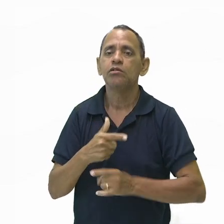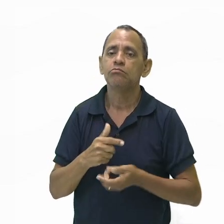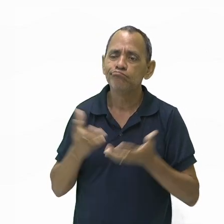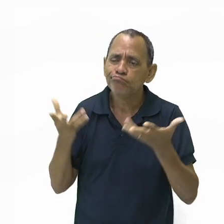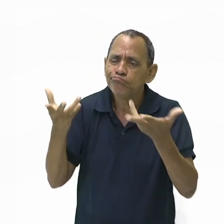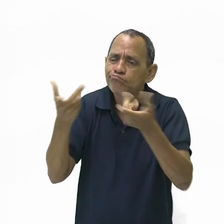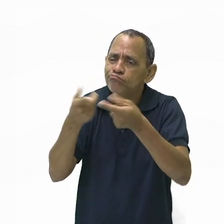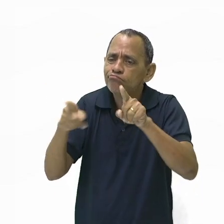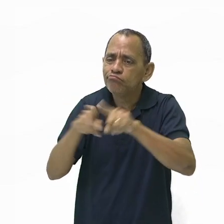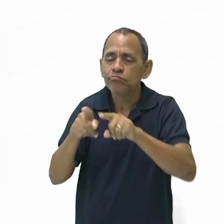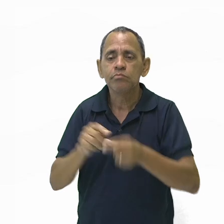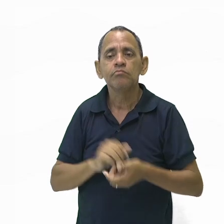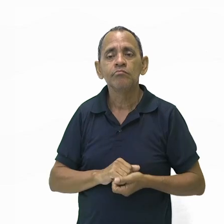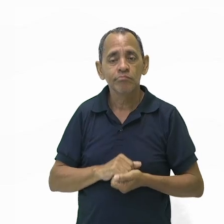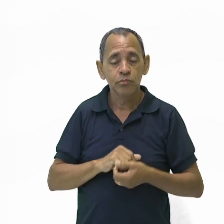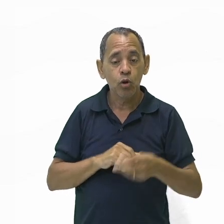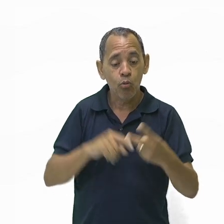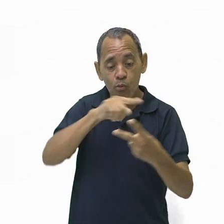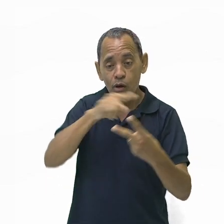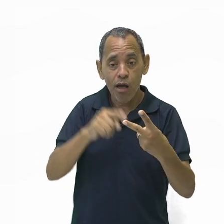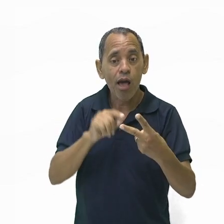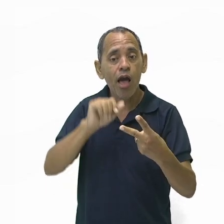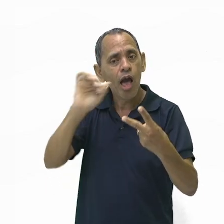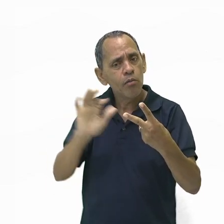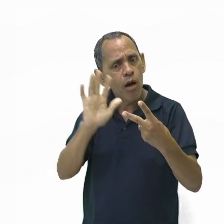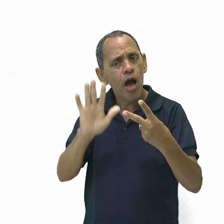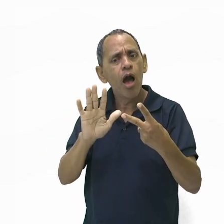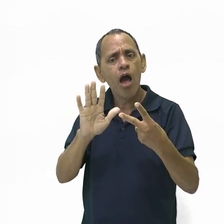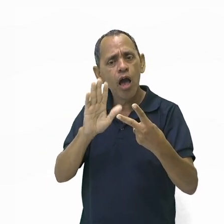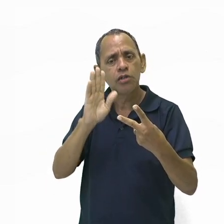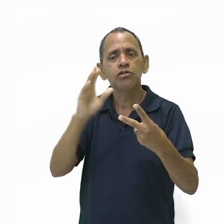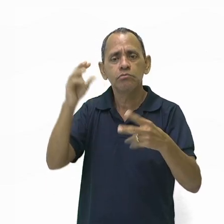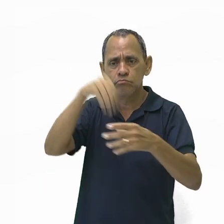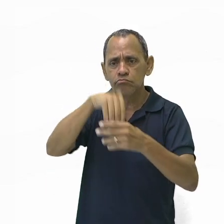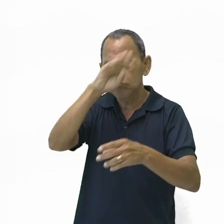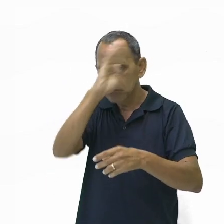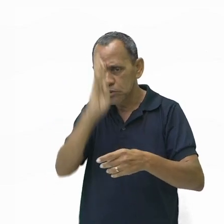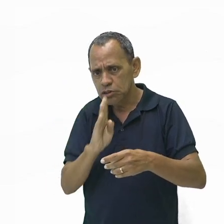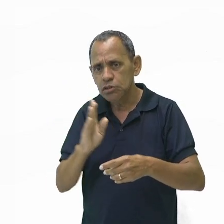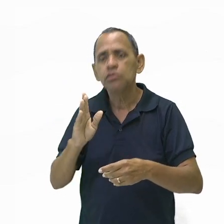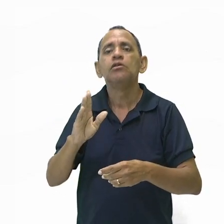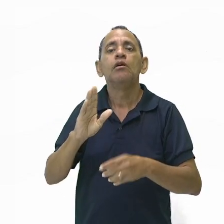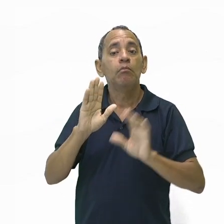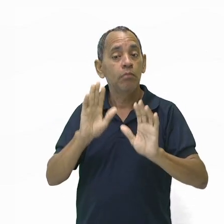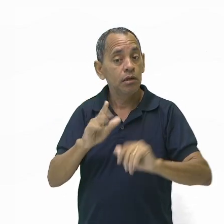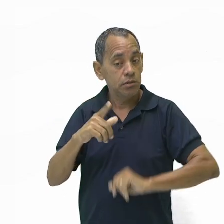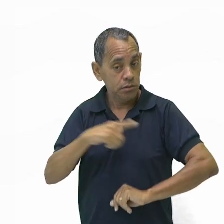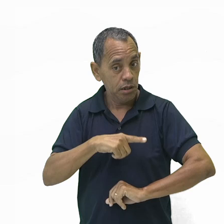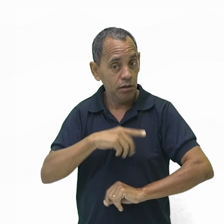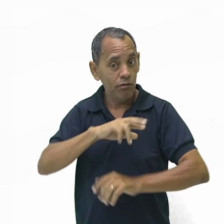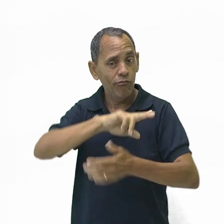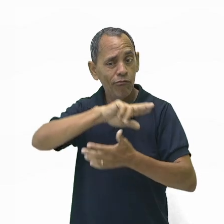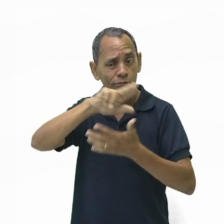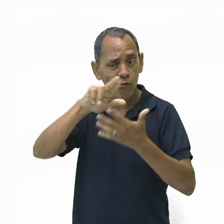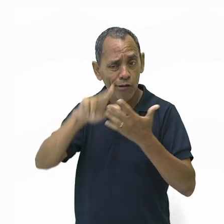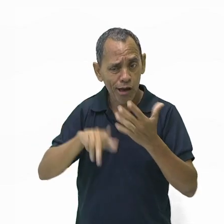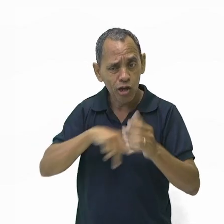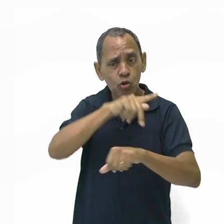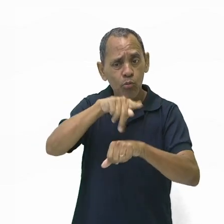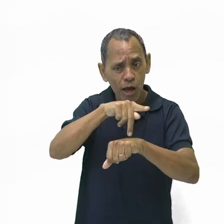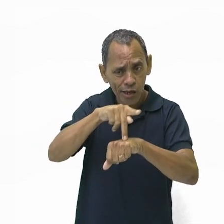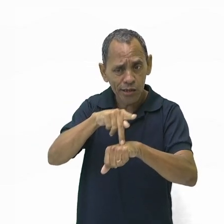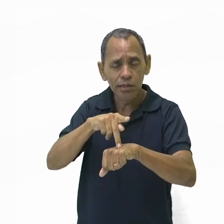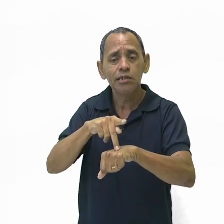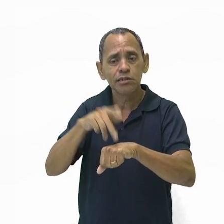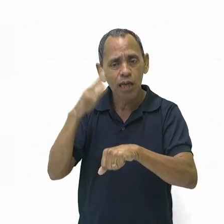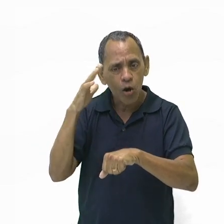pessoal, essa imagem é do Brasil, mas tem vários países no mundo que passam por isso, né? Quando você